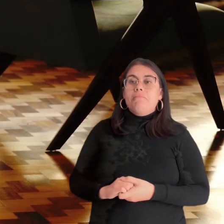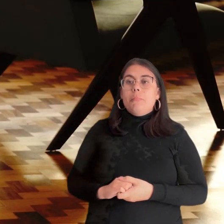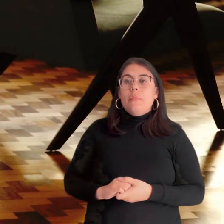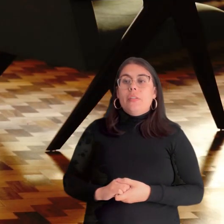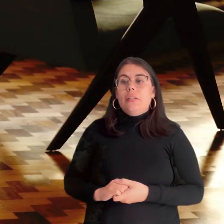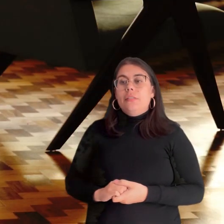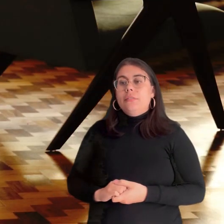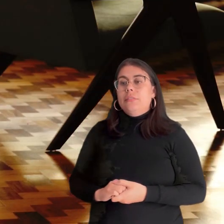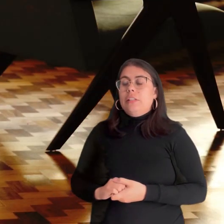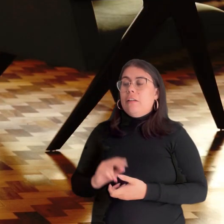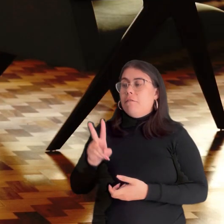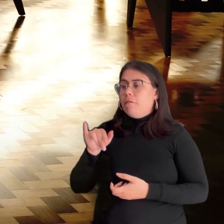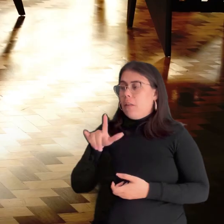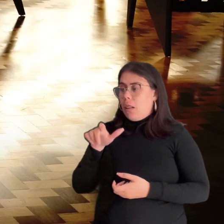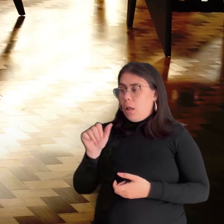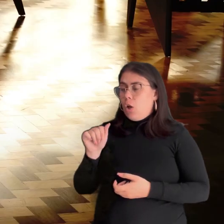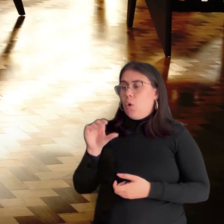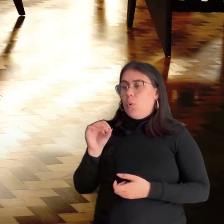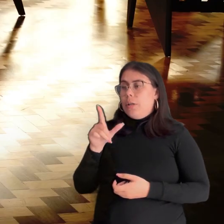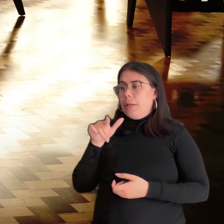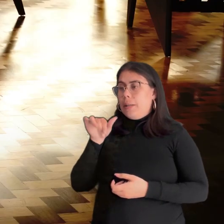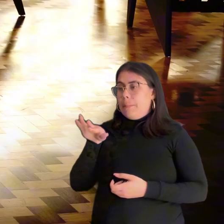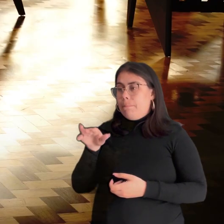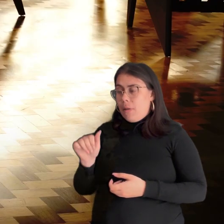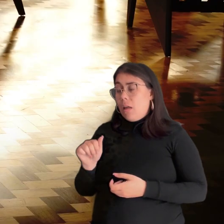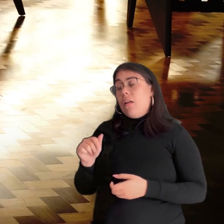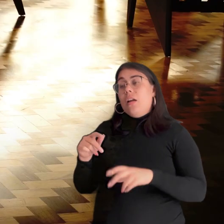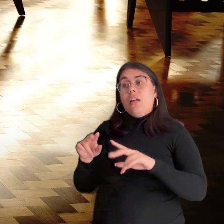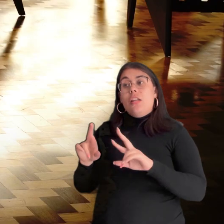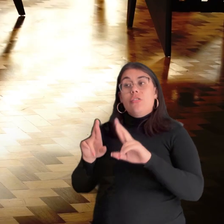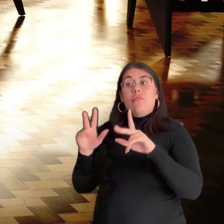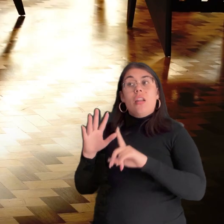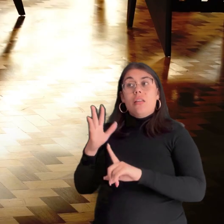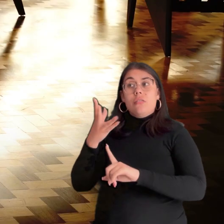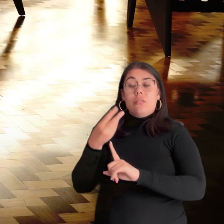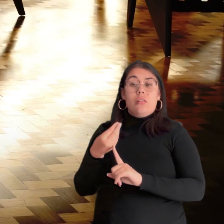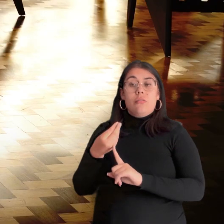mas seria quase como uma